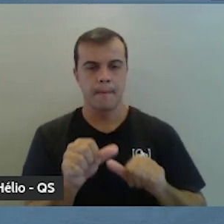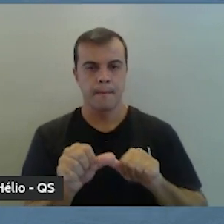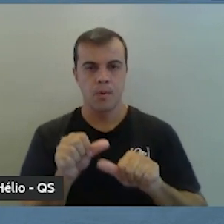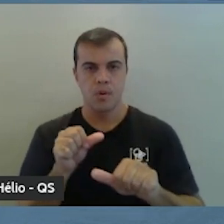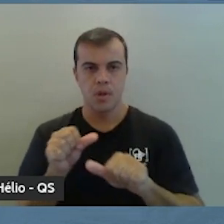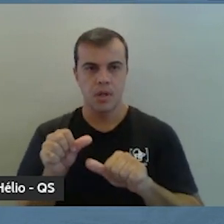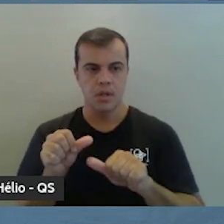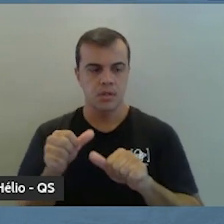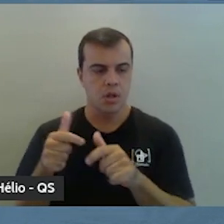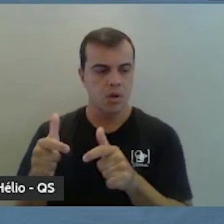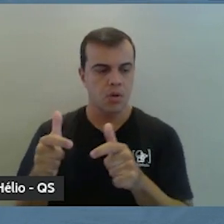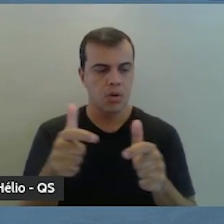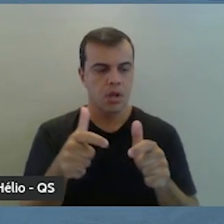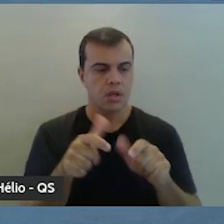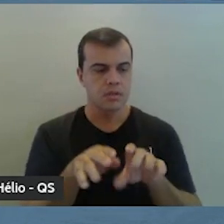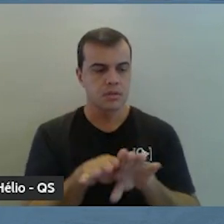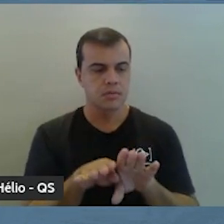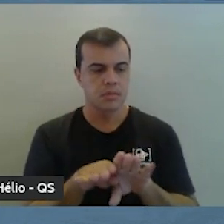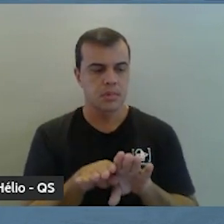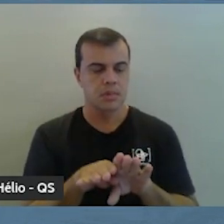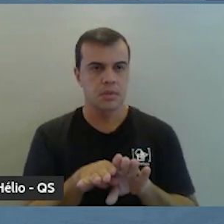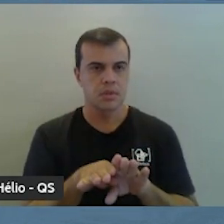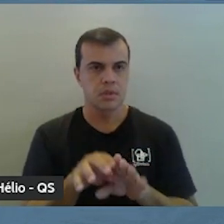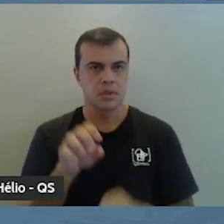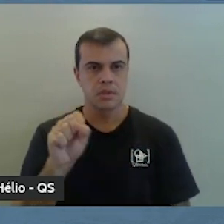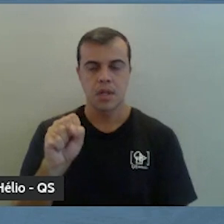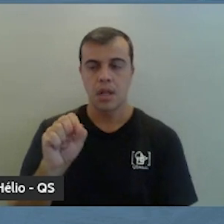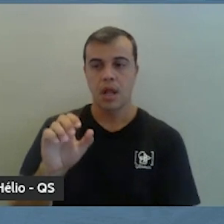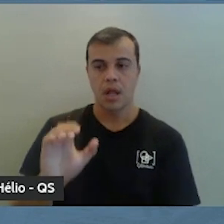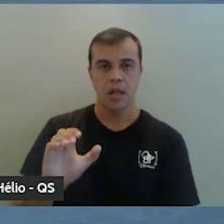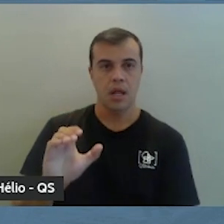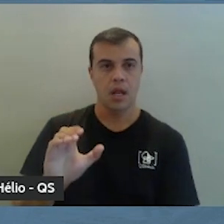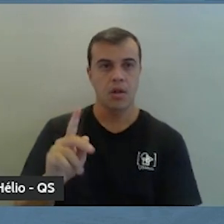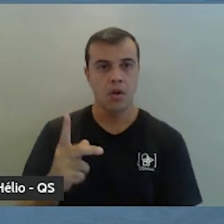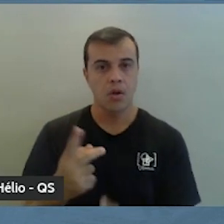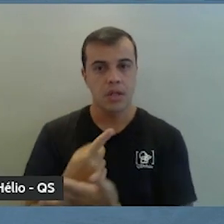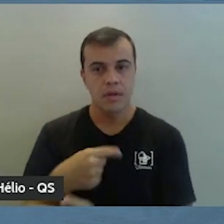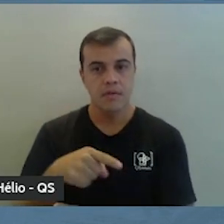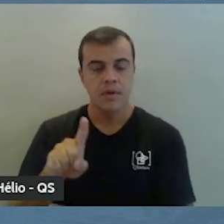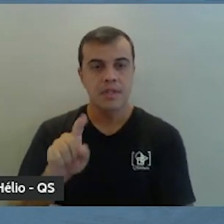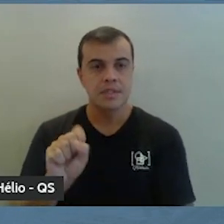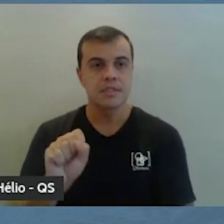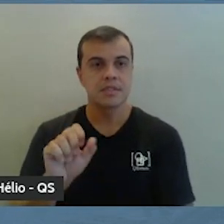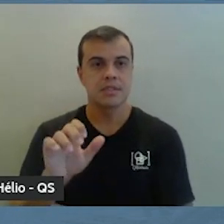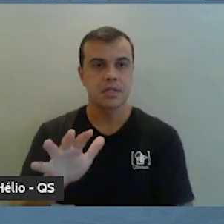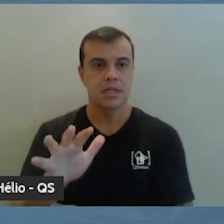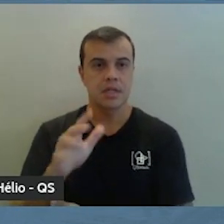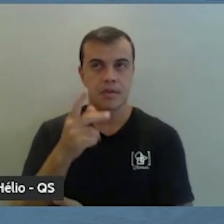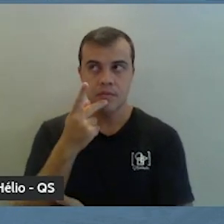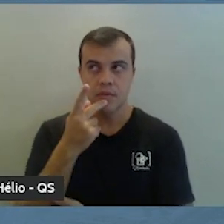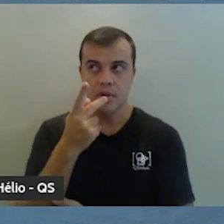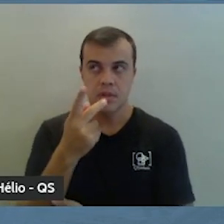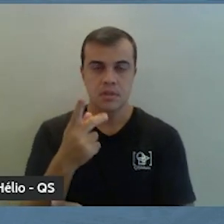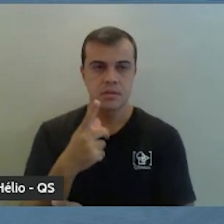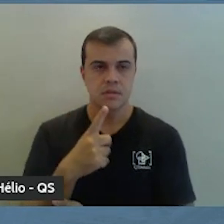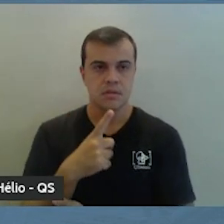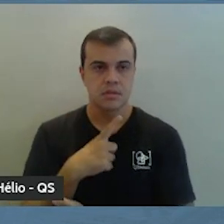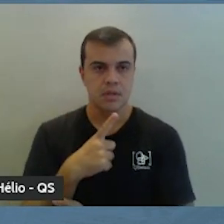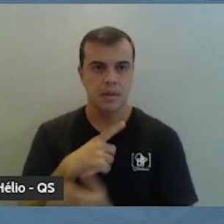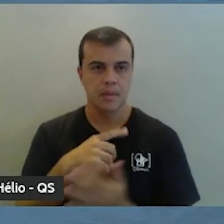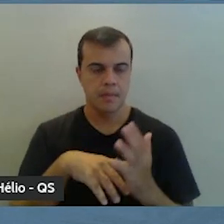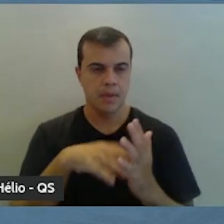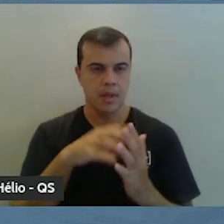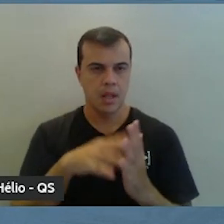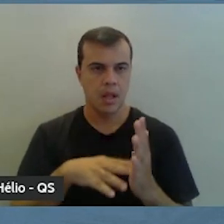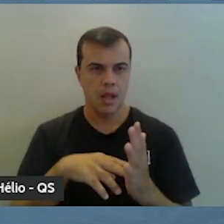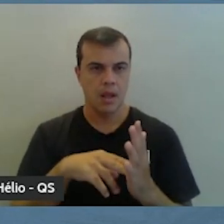ir para vários lugares, de ir para Santa Catarina, e no que ela vai para essas comunidades, ela retrata o que ela vê. Ela pinta o que ela